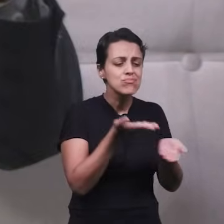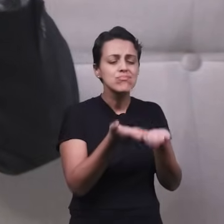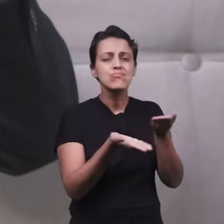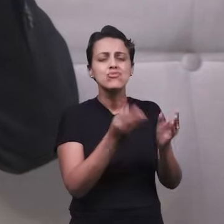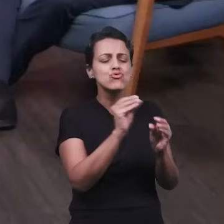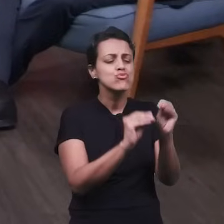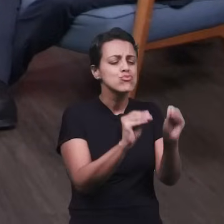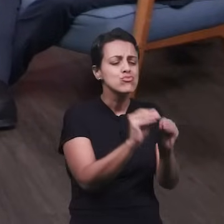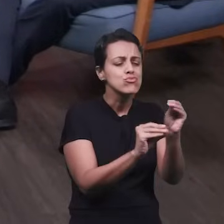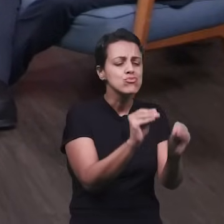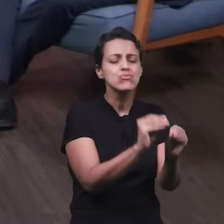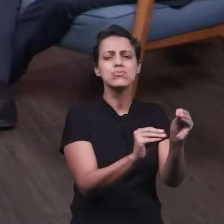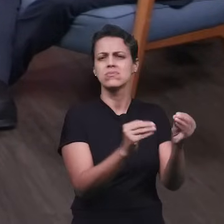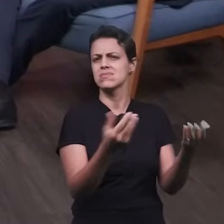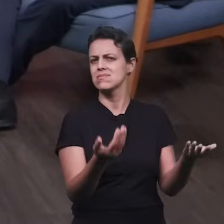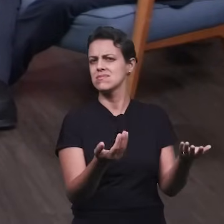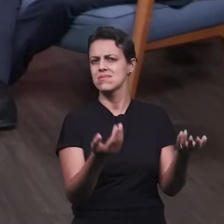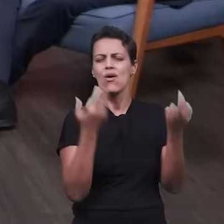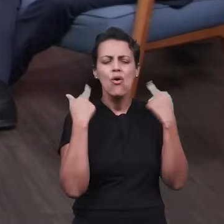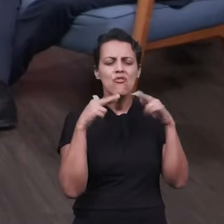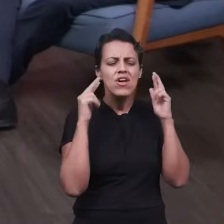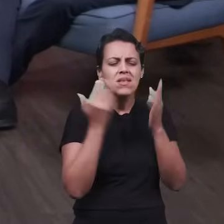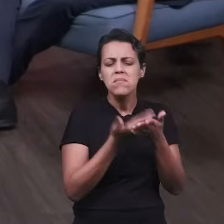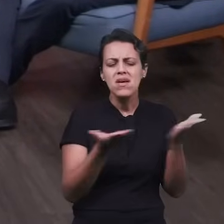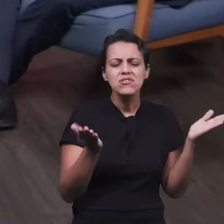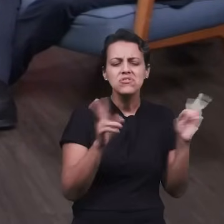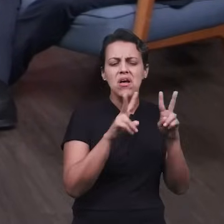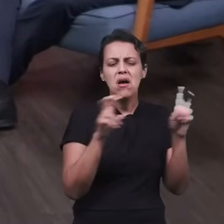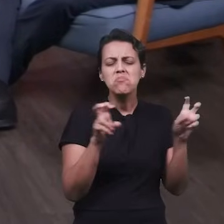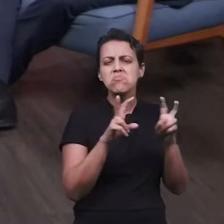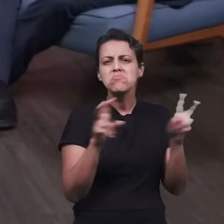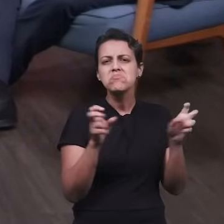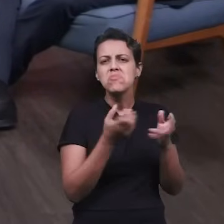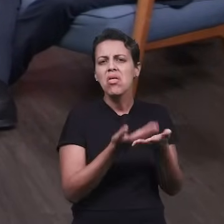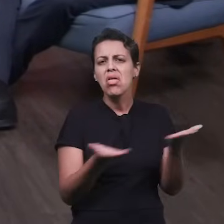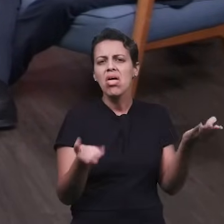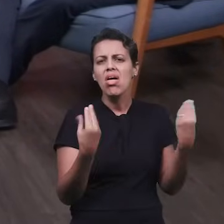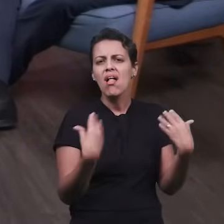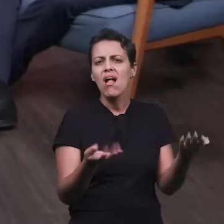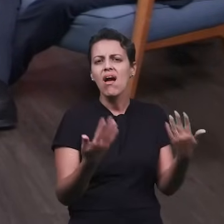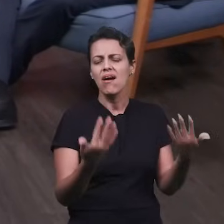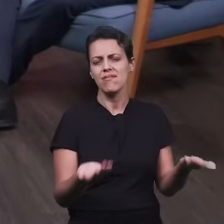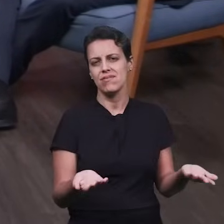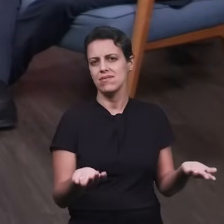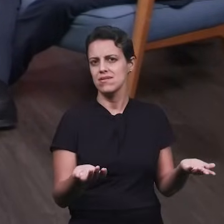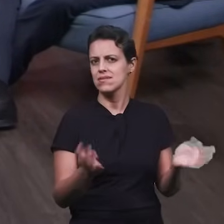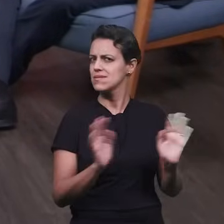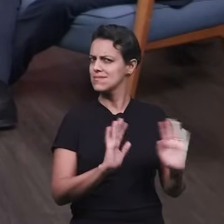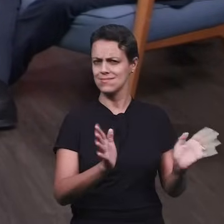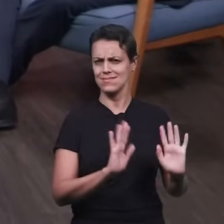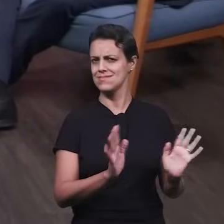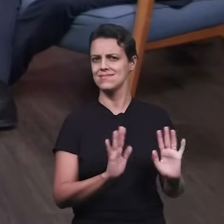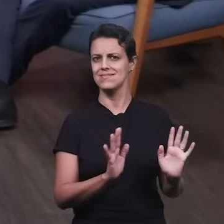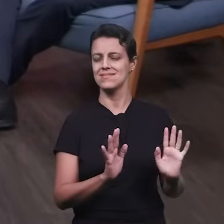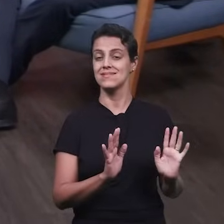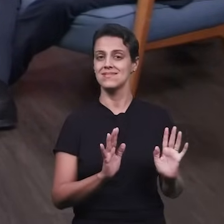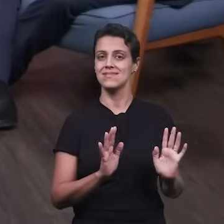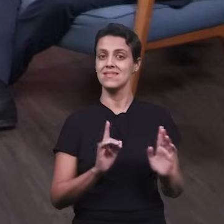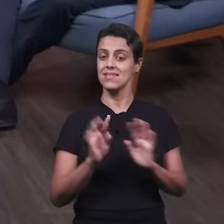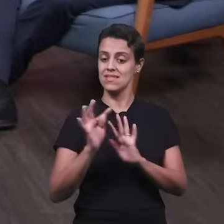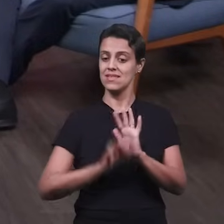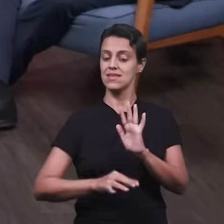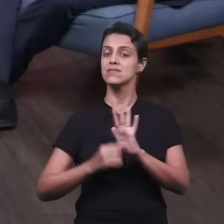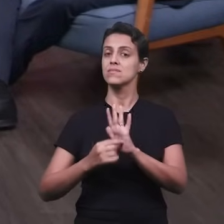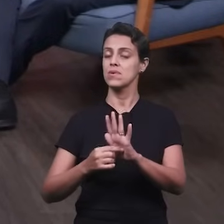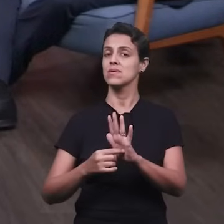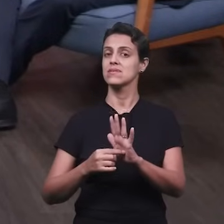ali, para poder agradar. Eu gosto muito de usar a expressão ovelhinha perdida, né? Agradável ao homem mesmo. Mas o Senhor falou, tem um texto que ele até fala muito bem,